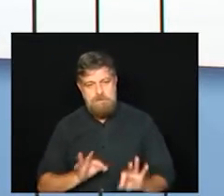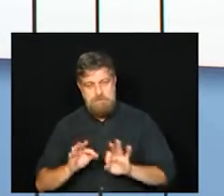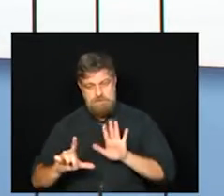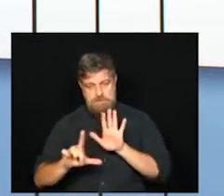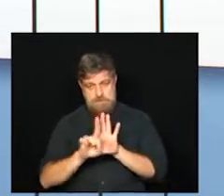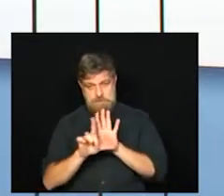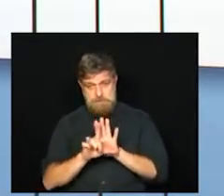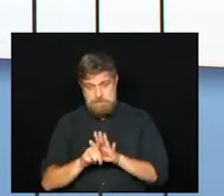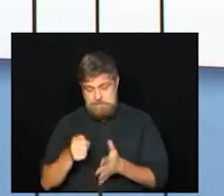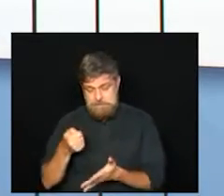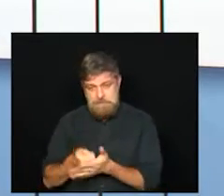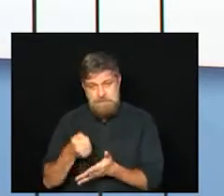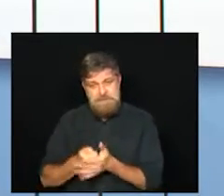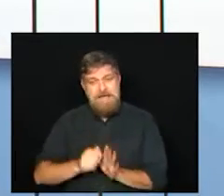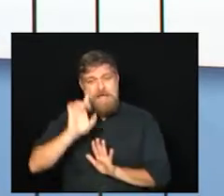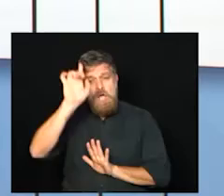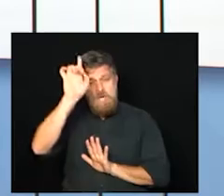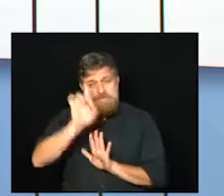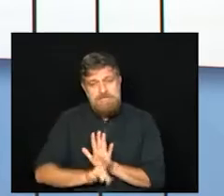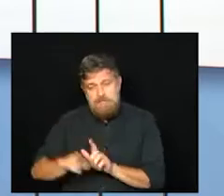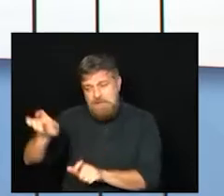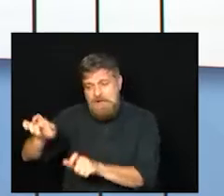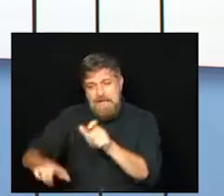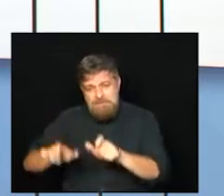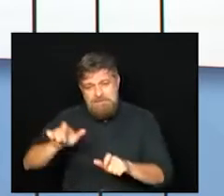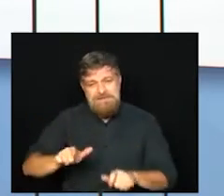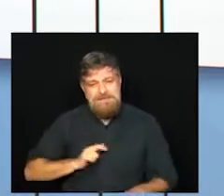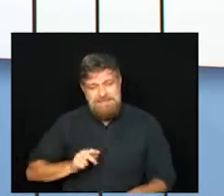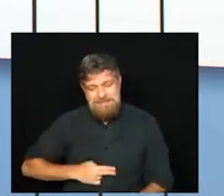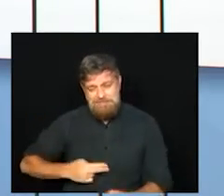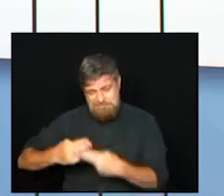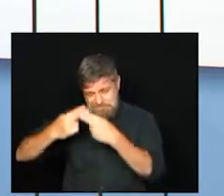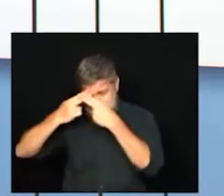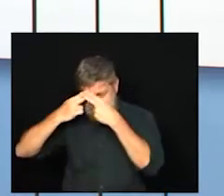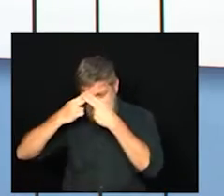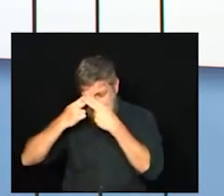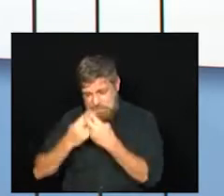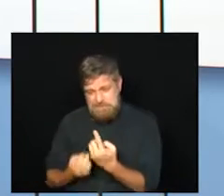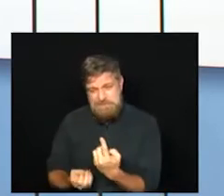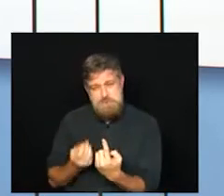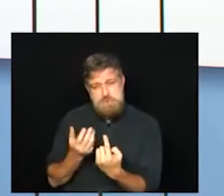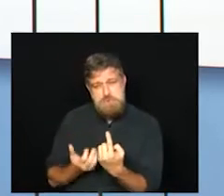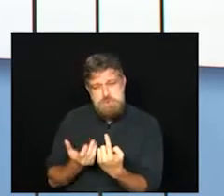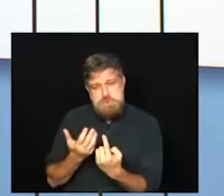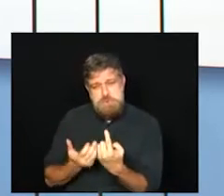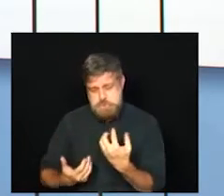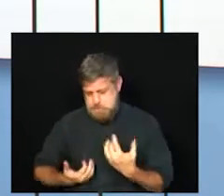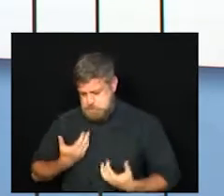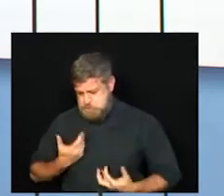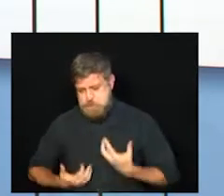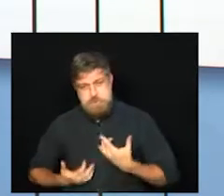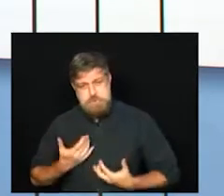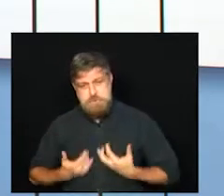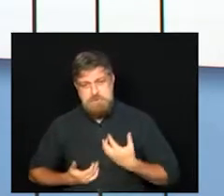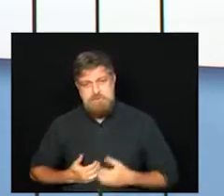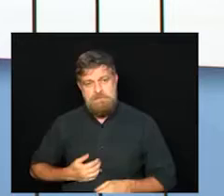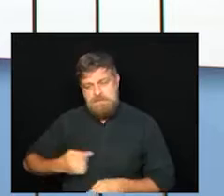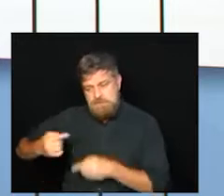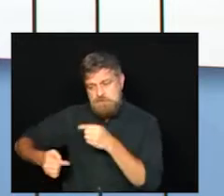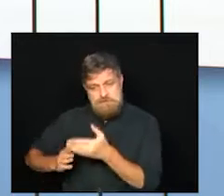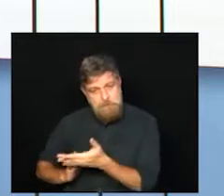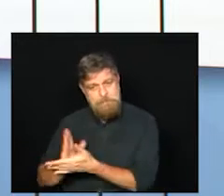de lei que estabelece direitos às pessoas com sequelas graves de queimaduras é aprovado em primeira discussão em